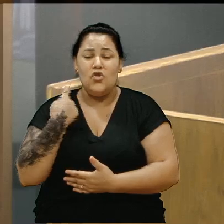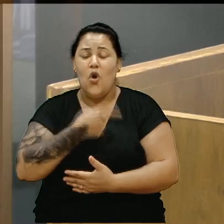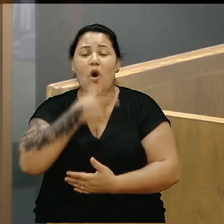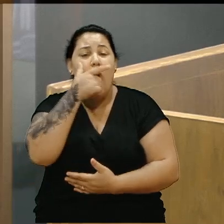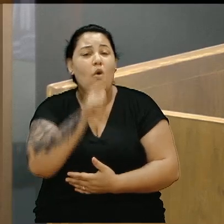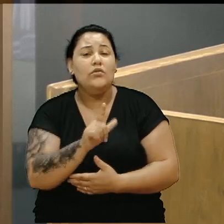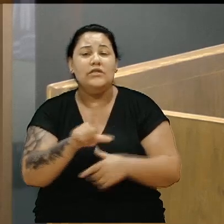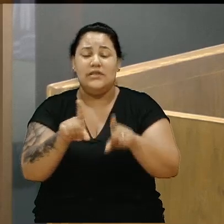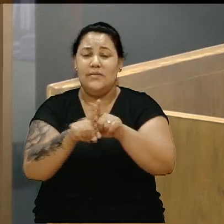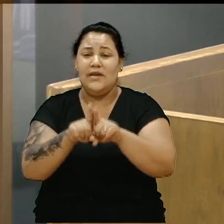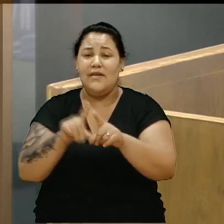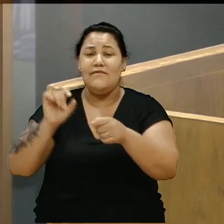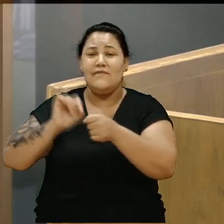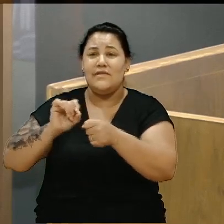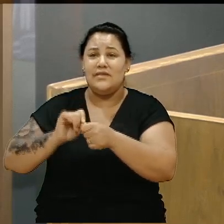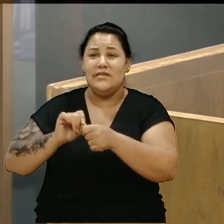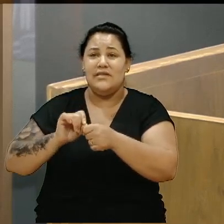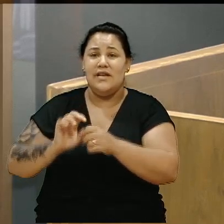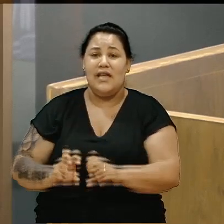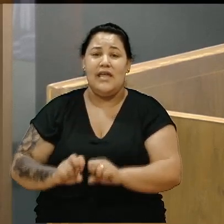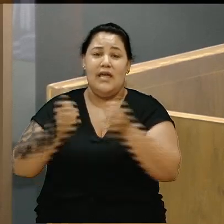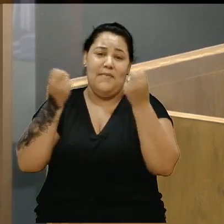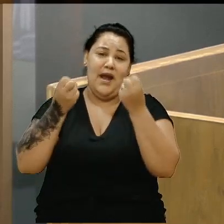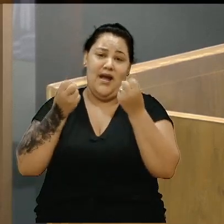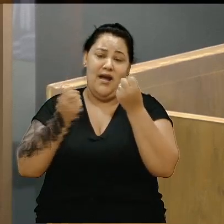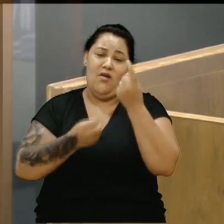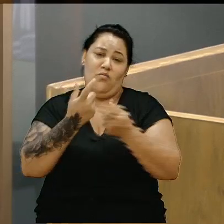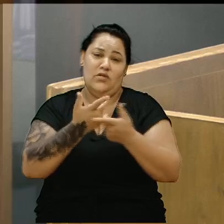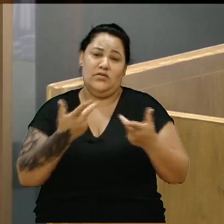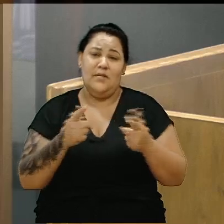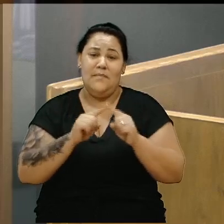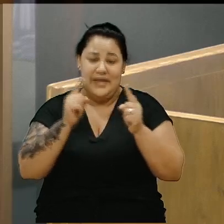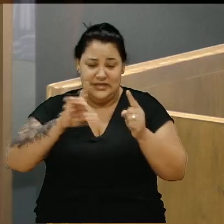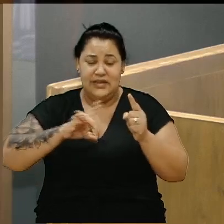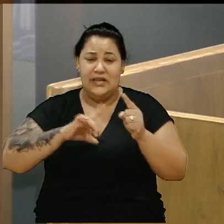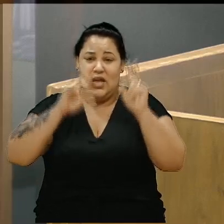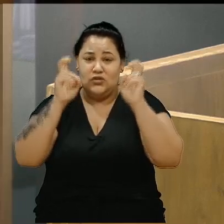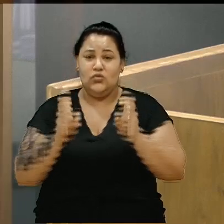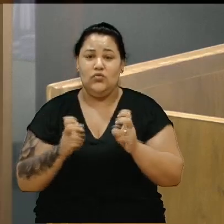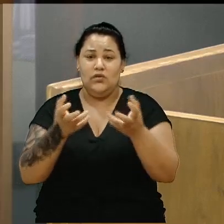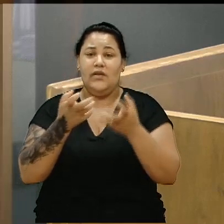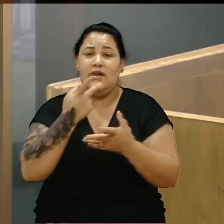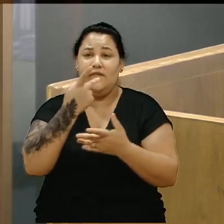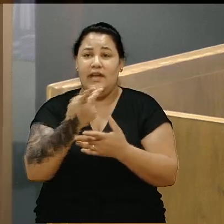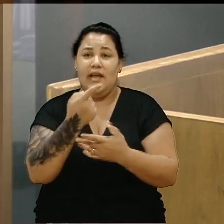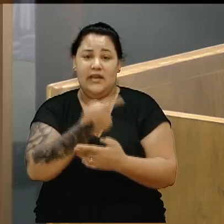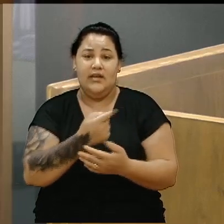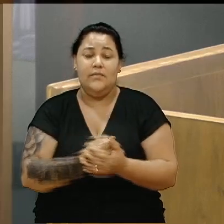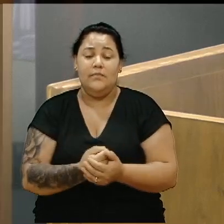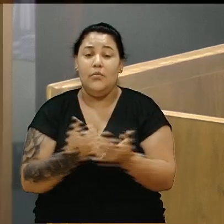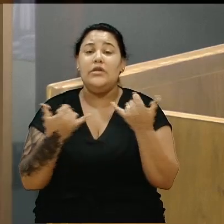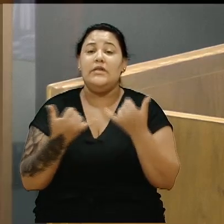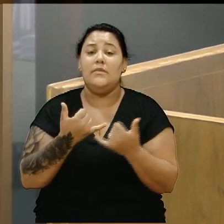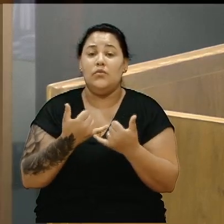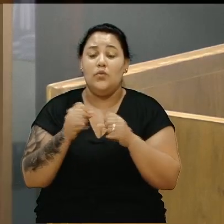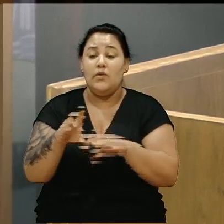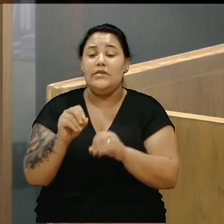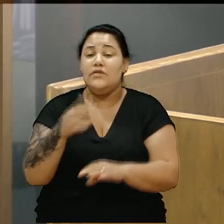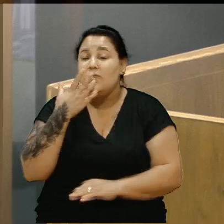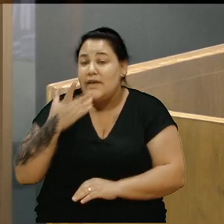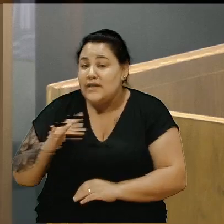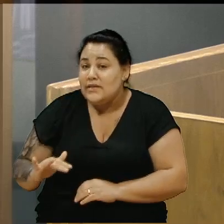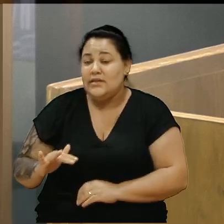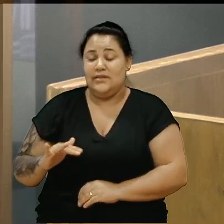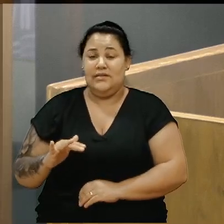consigamos fazer a quebra de alguns vícios de origem, mas tem algum assunto que eu quero trazer aqui, por exemplo, que é o caso da educação infantil. E hoje